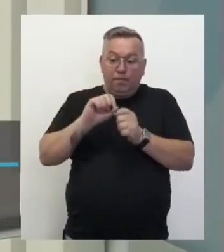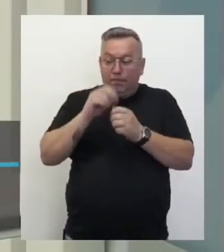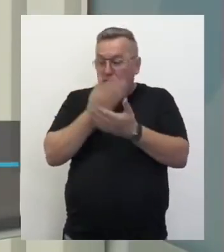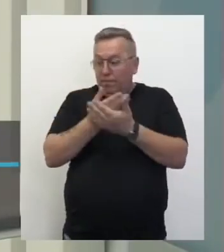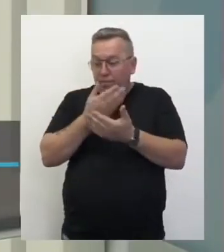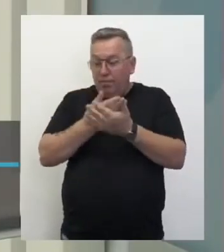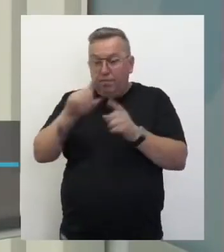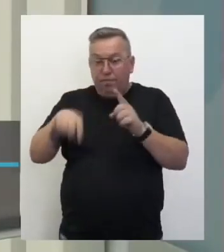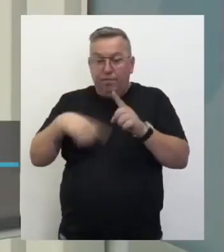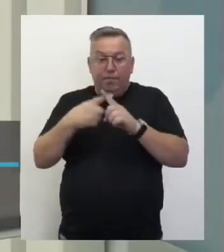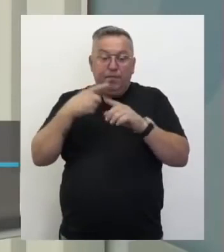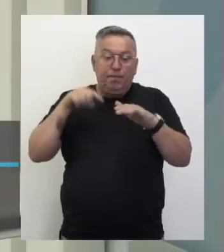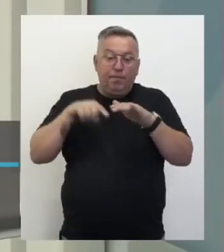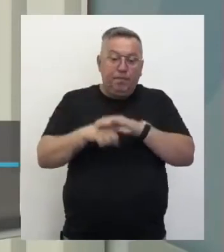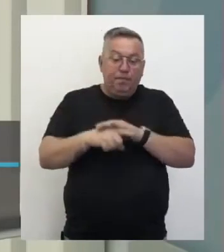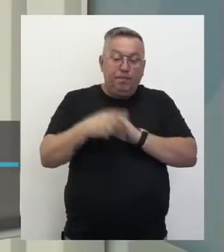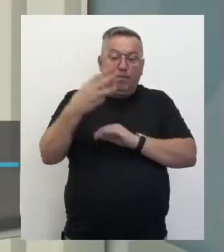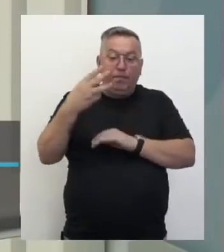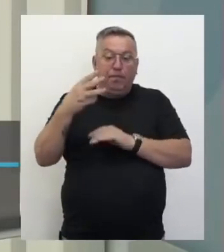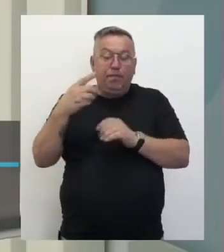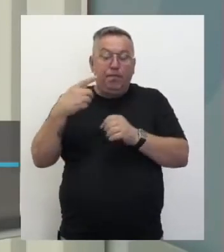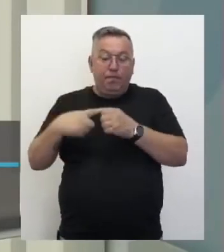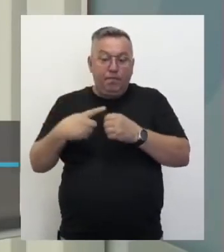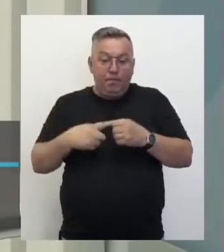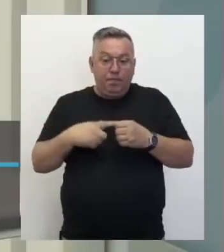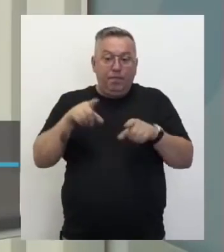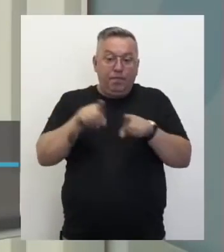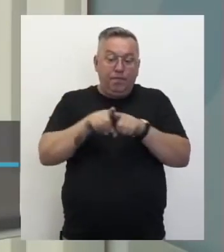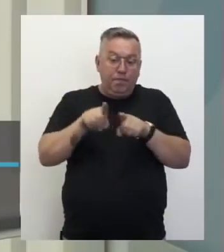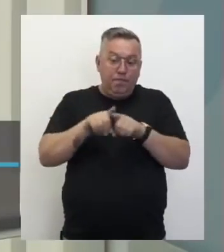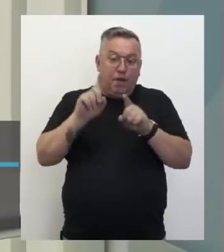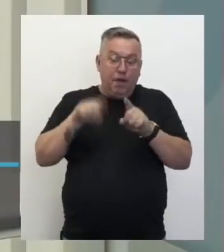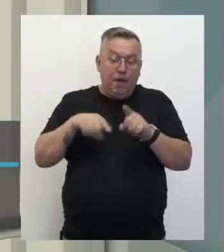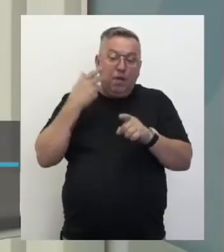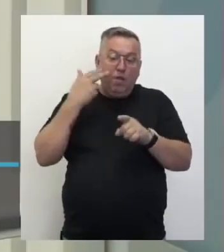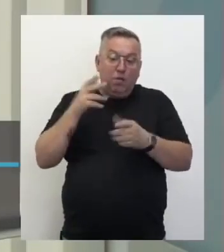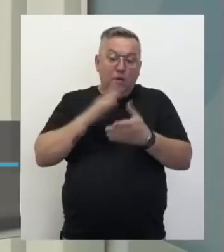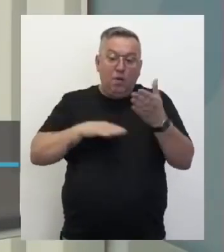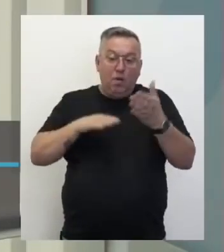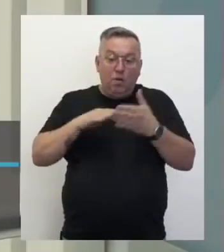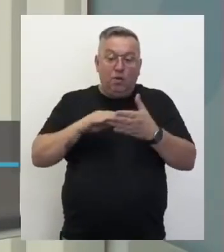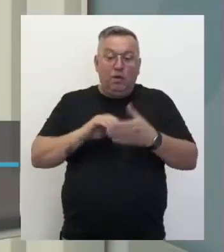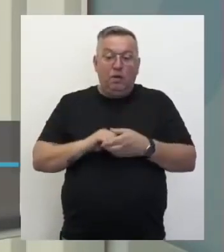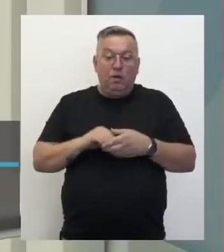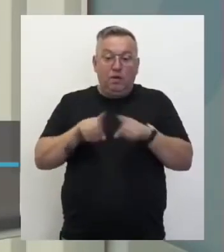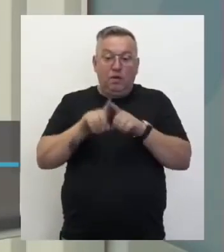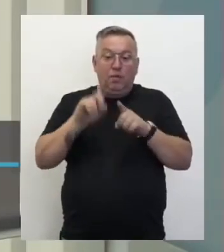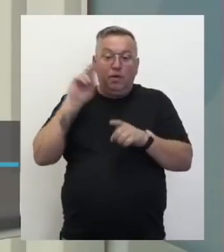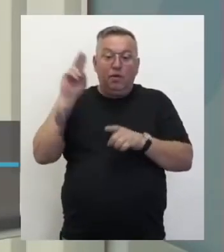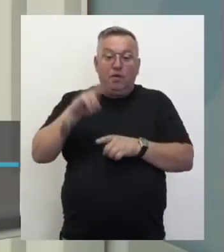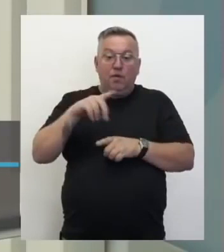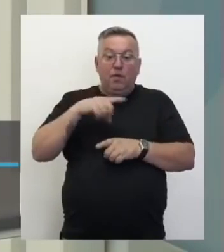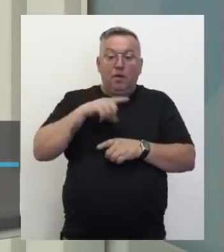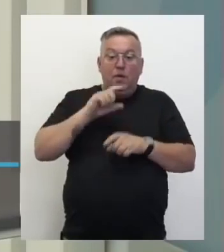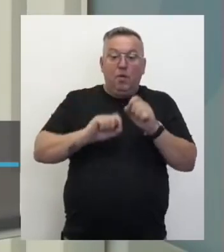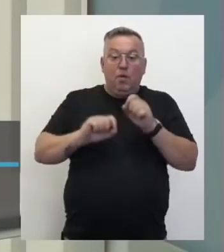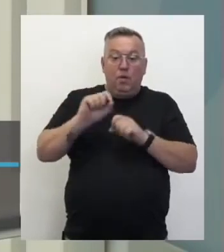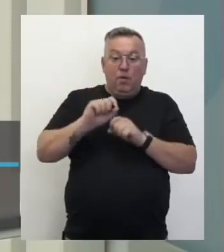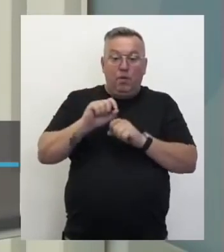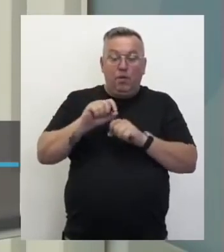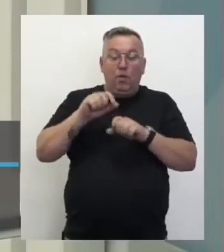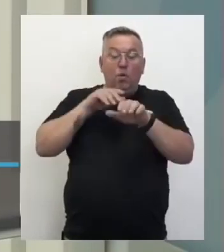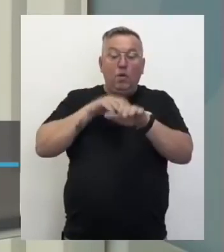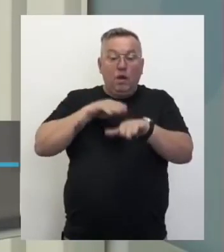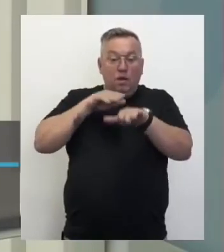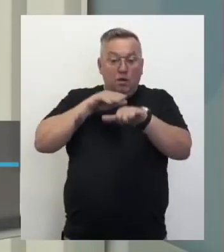mais aprofundado dessas 3 cidades? E que também são comuns a todas elas, né? Então, a gente tem a questão do